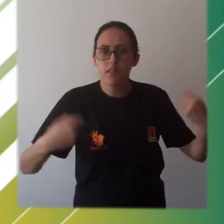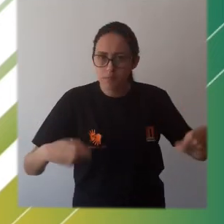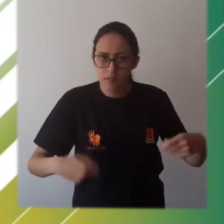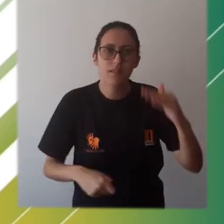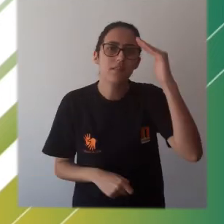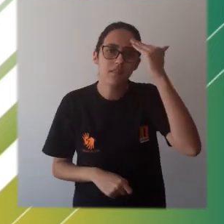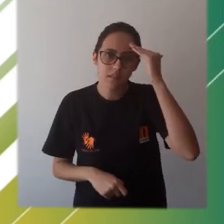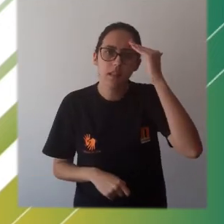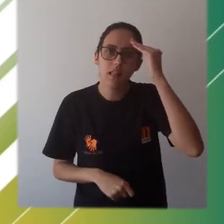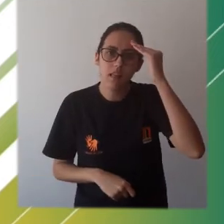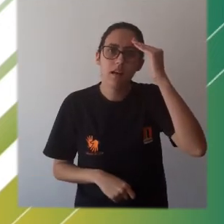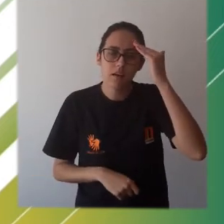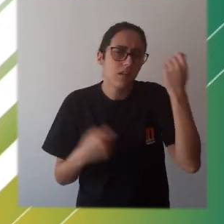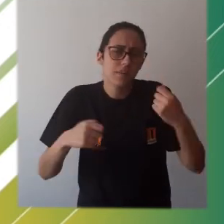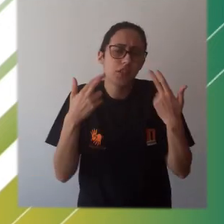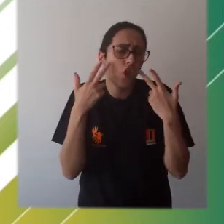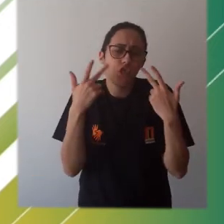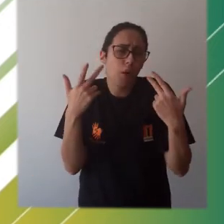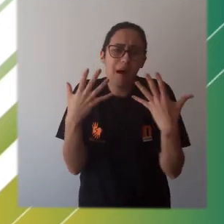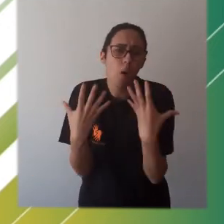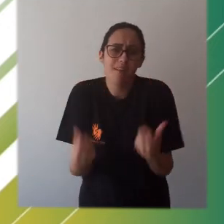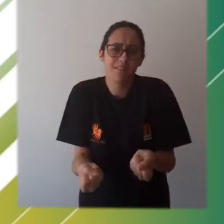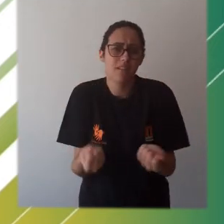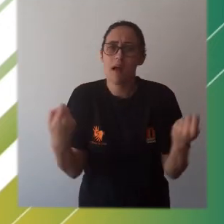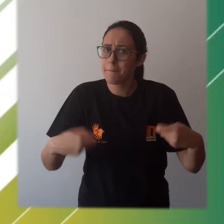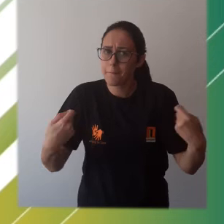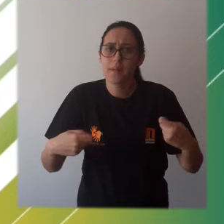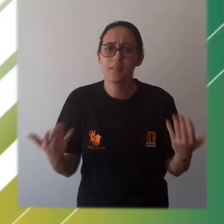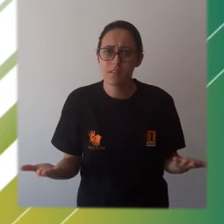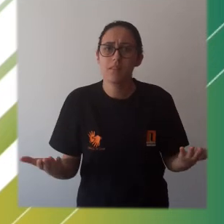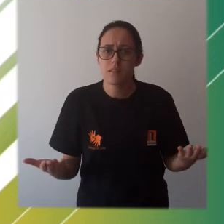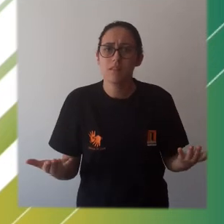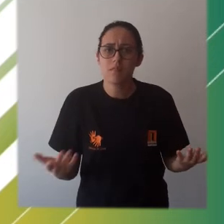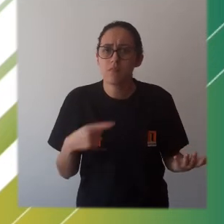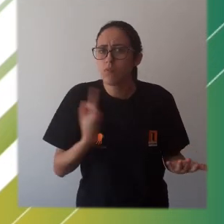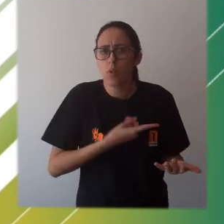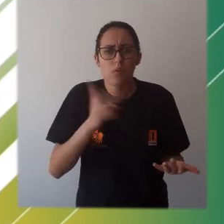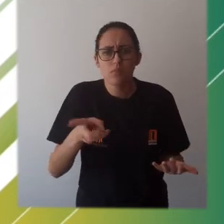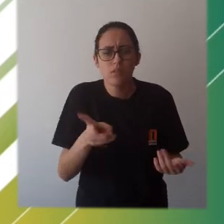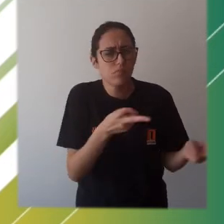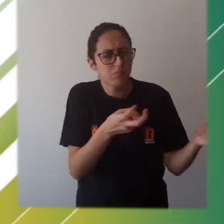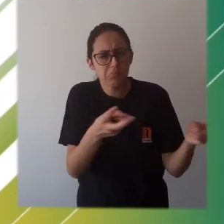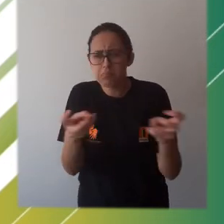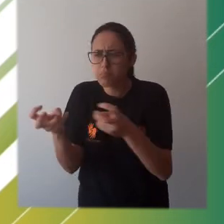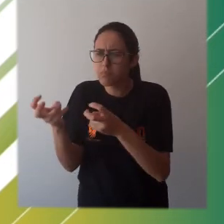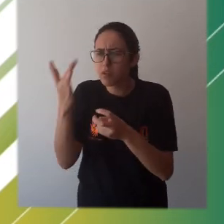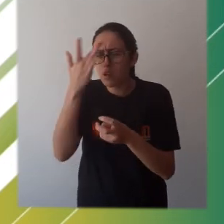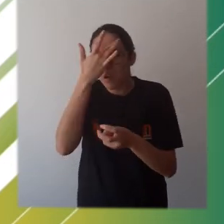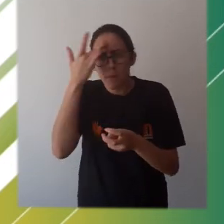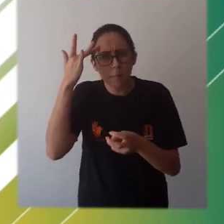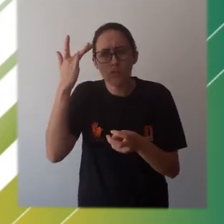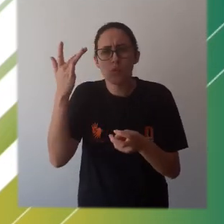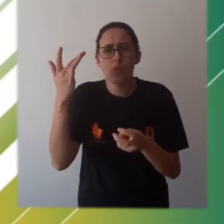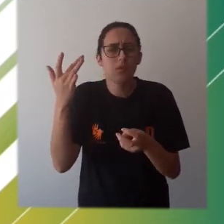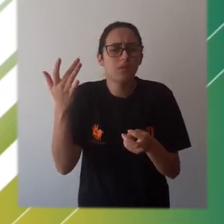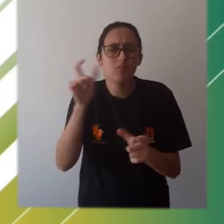diferenças, né, e cada vez mais tratar isso com a normalidade, né? O que a gente encontra e o que a gente sempre vê, as